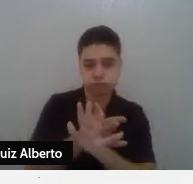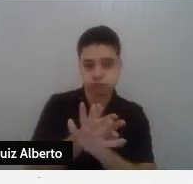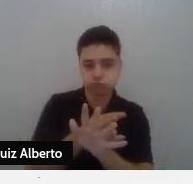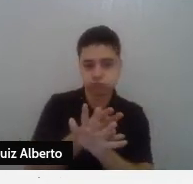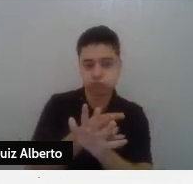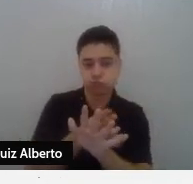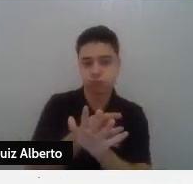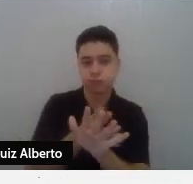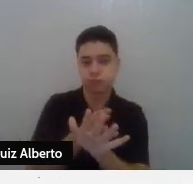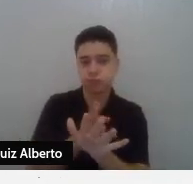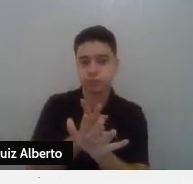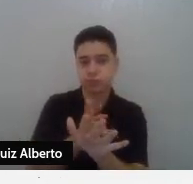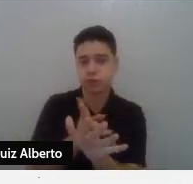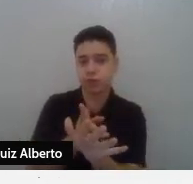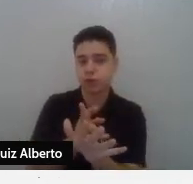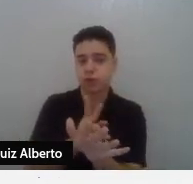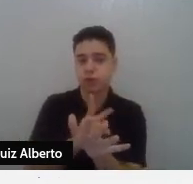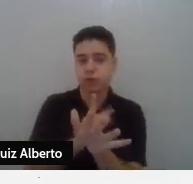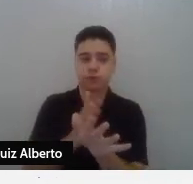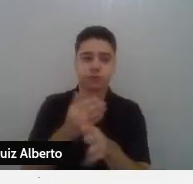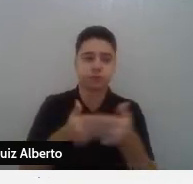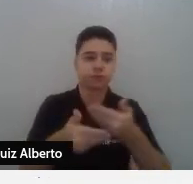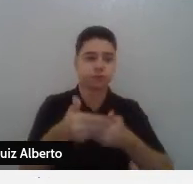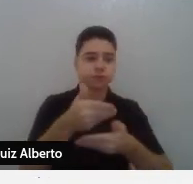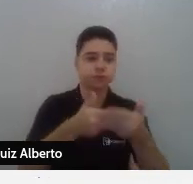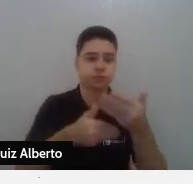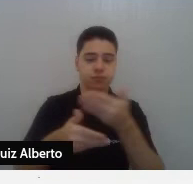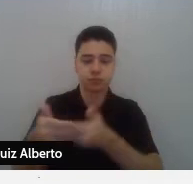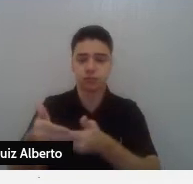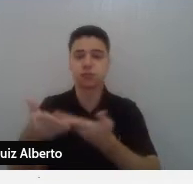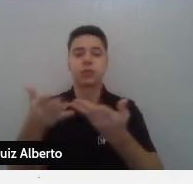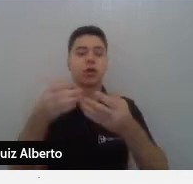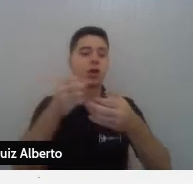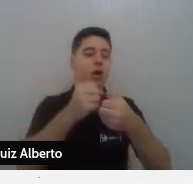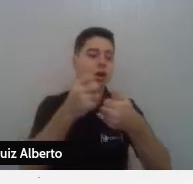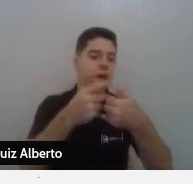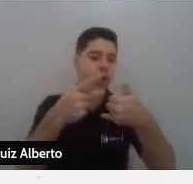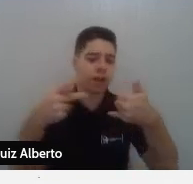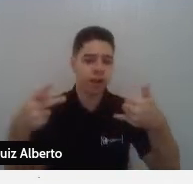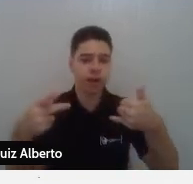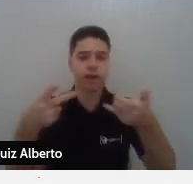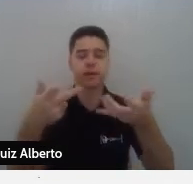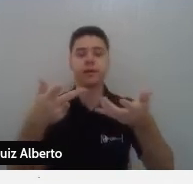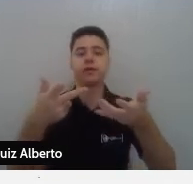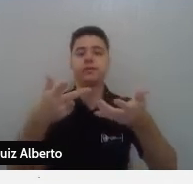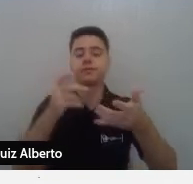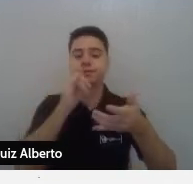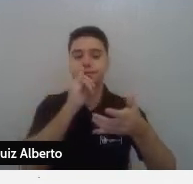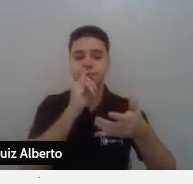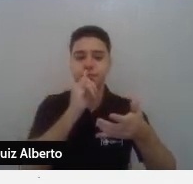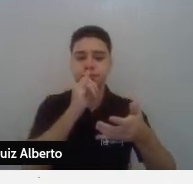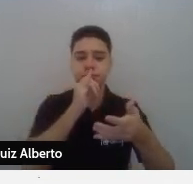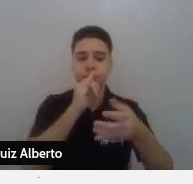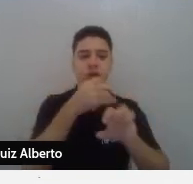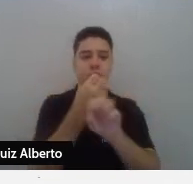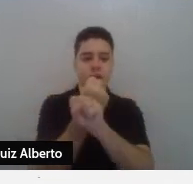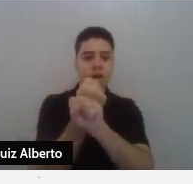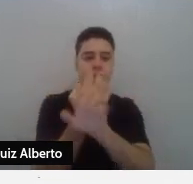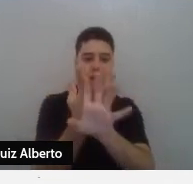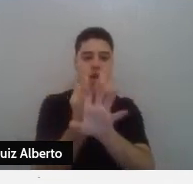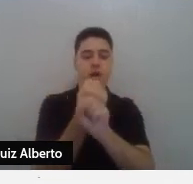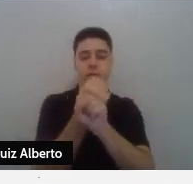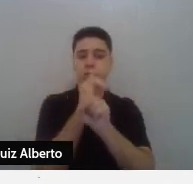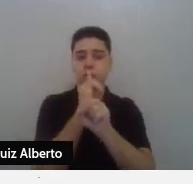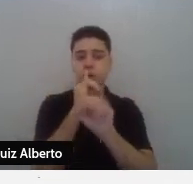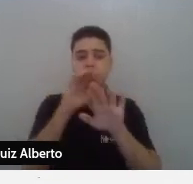Um maior leque de dispositivos, de aplicativos, então que engloba a realidade virtual, a